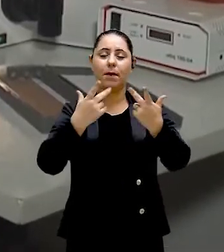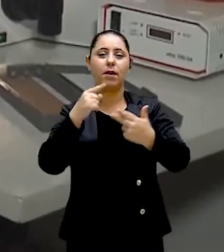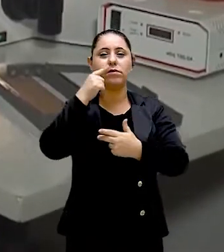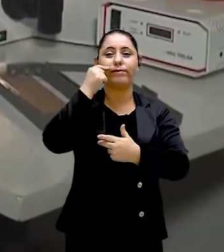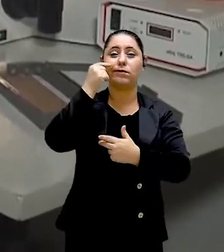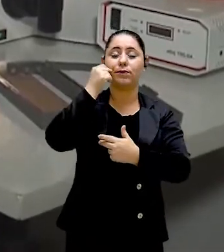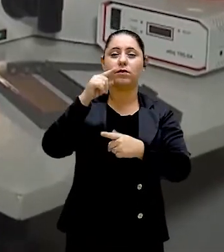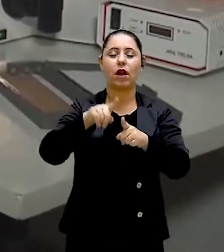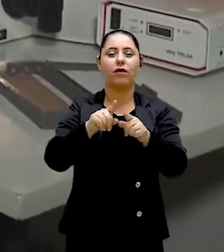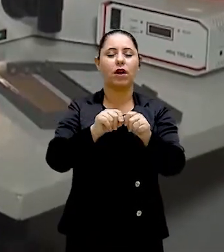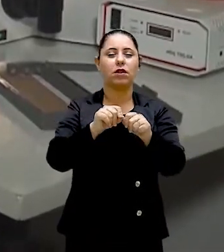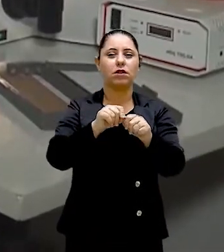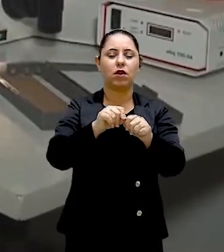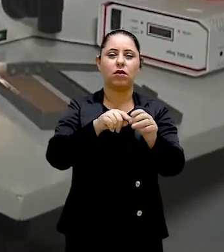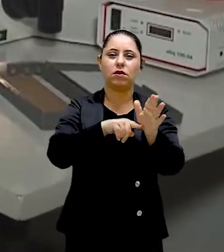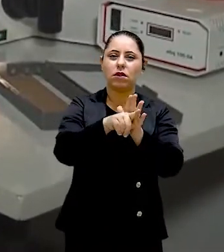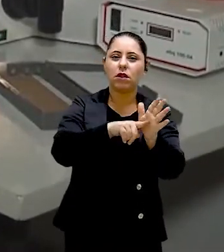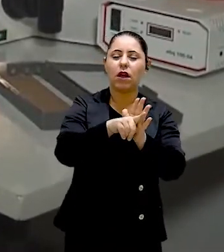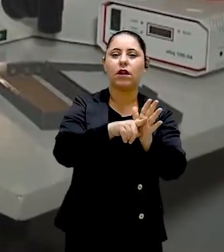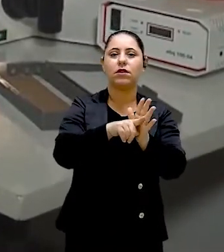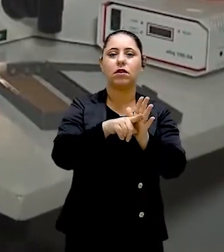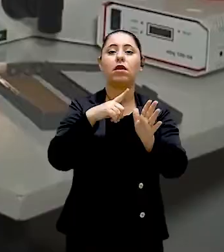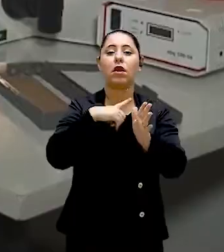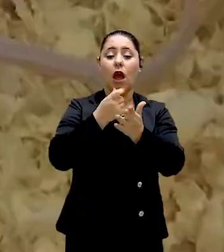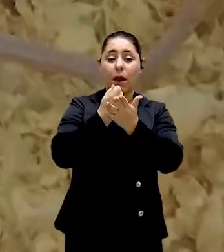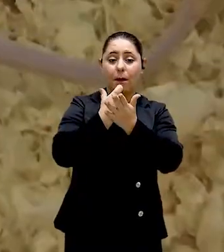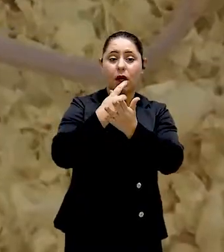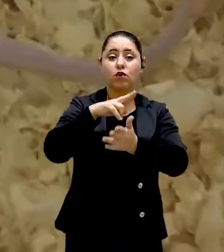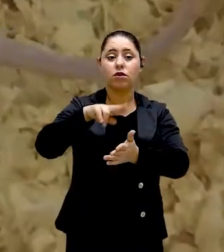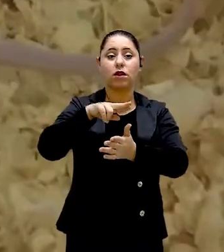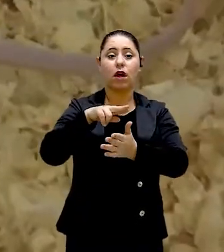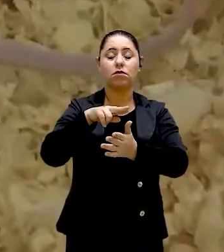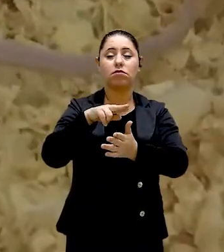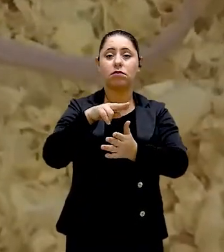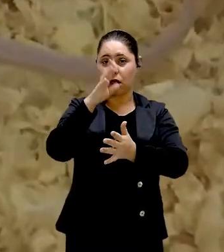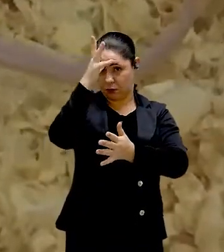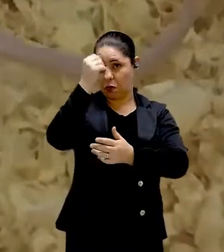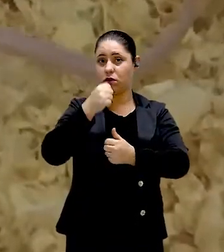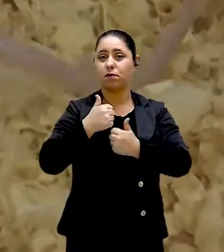e têm respondido bem aos medicamentos utilizados.